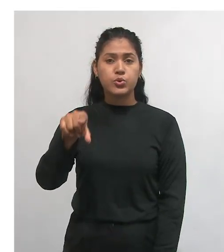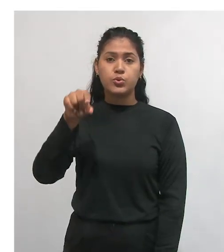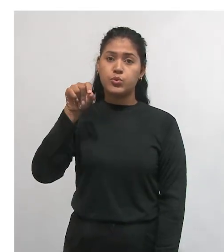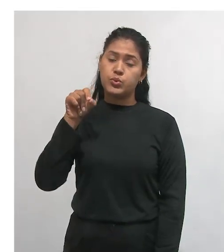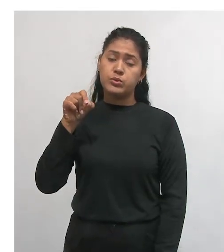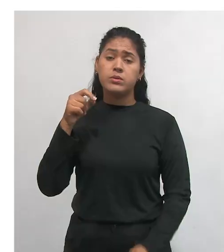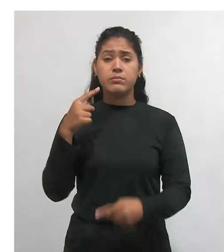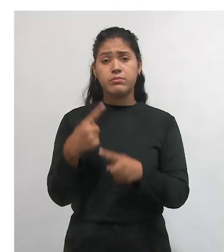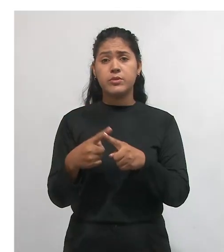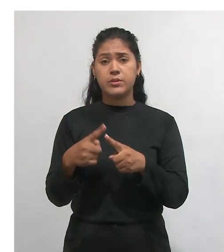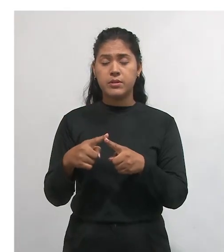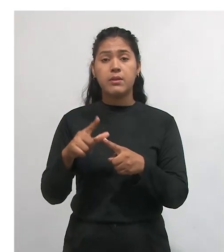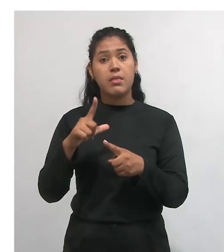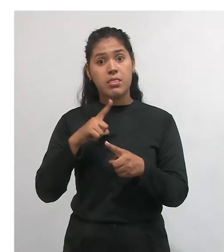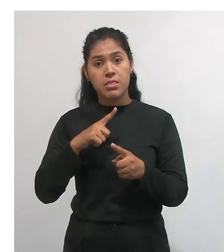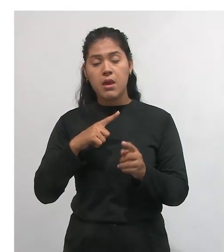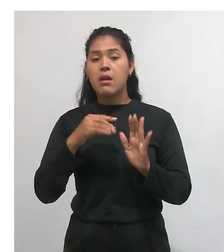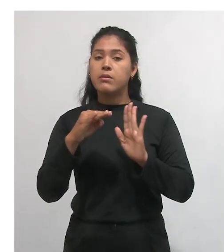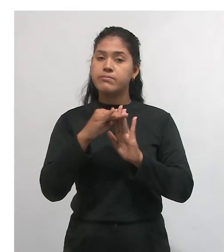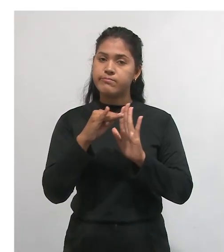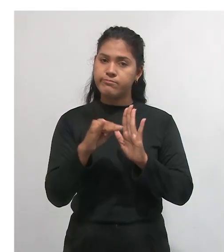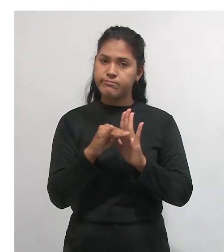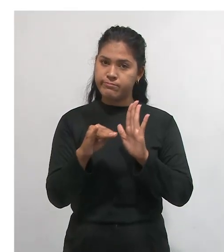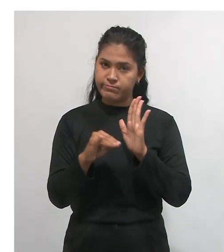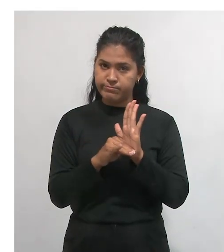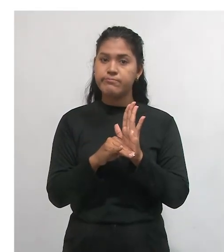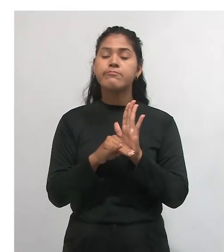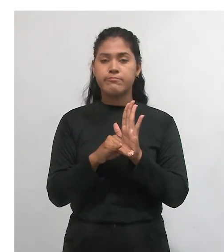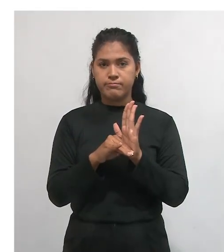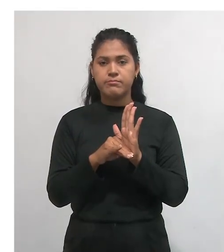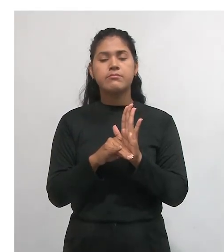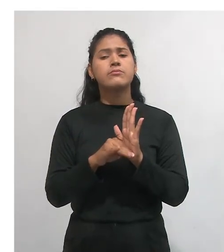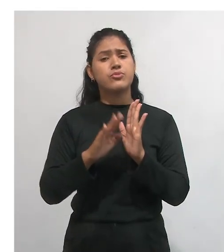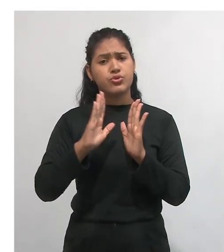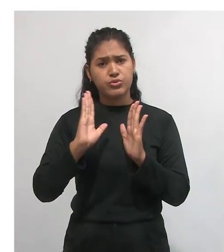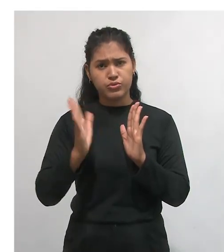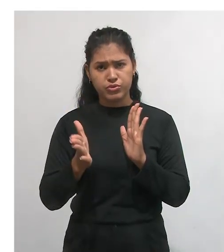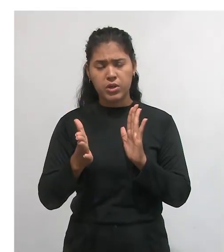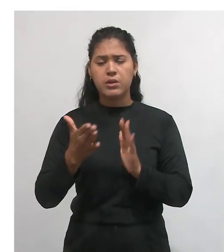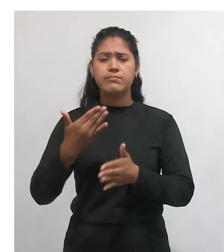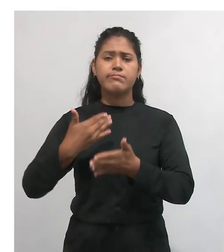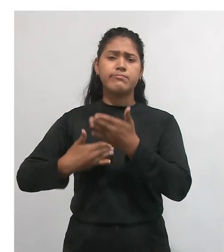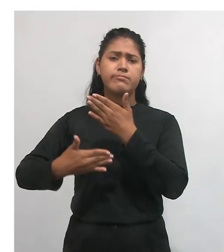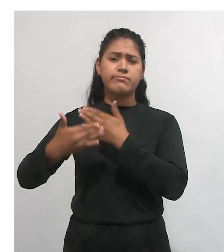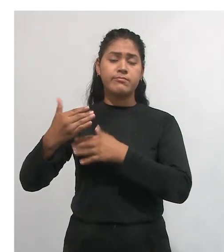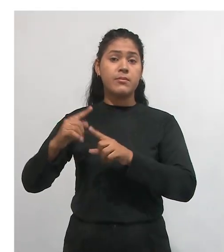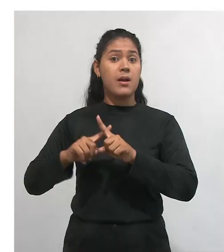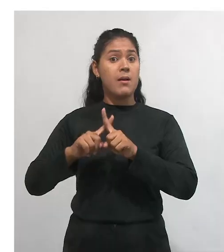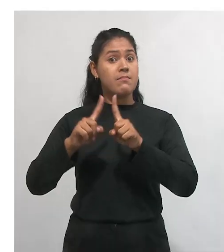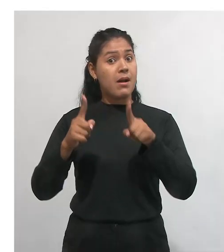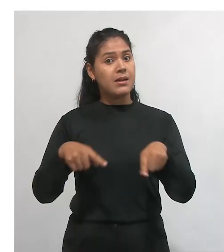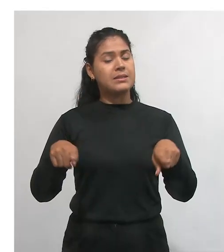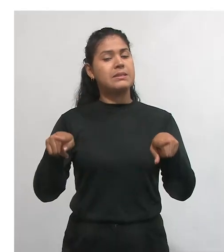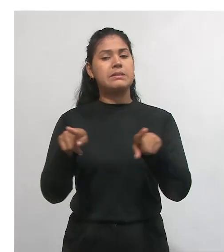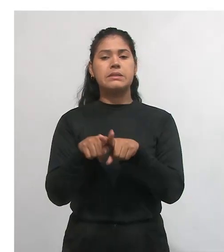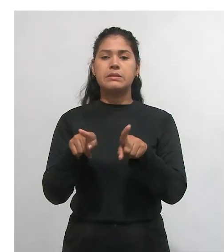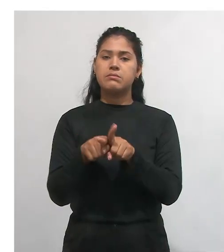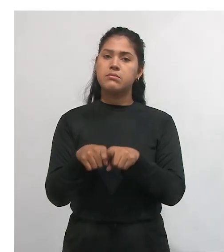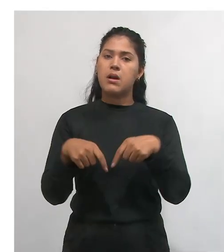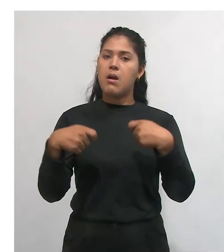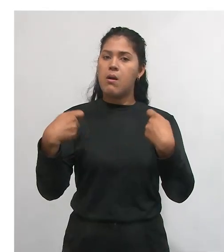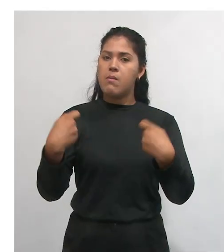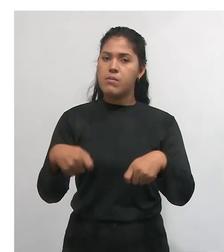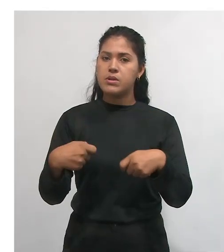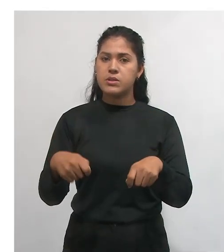né? Um ordenamento bem estabelecido e, naturalmente, demanda dos